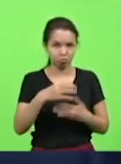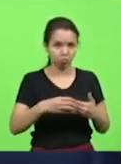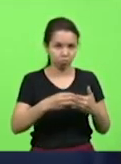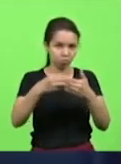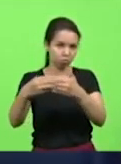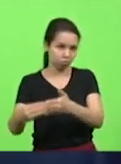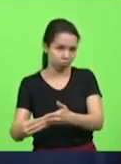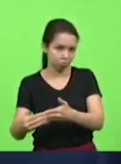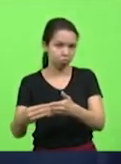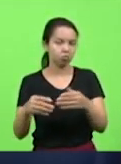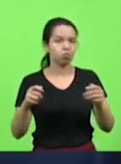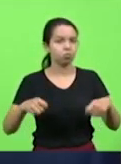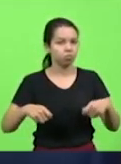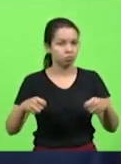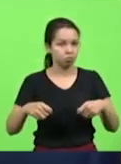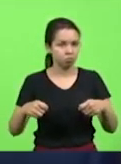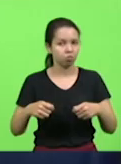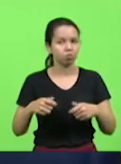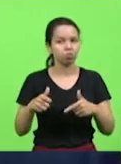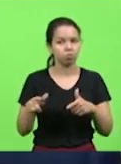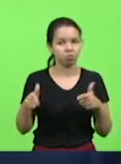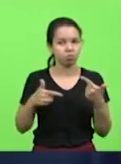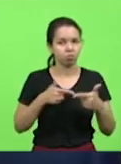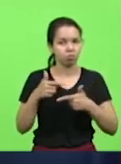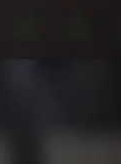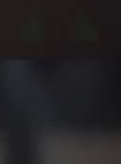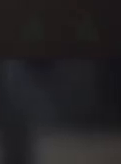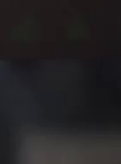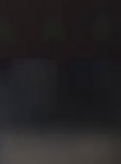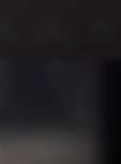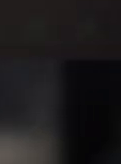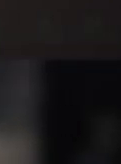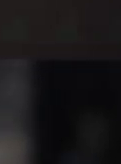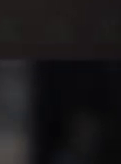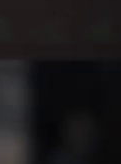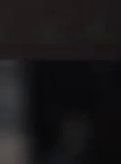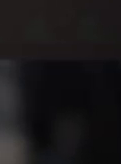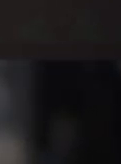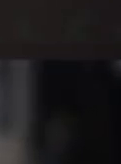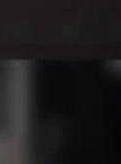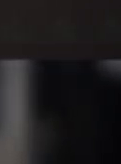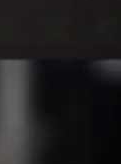Keller, fazem um grande trabalho em prol da sociedade catarinense.